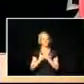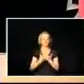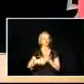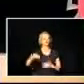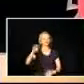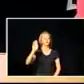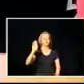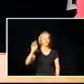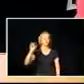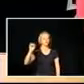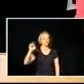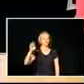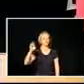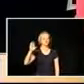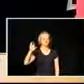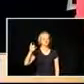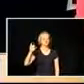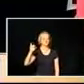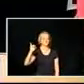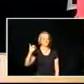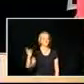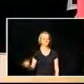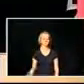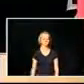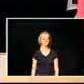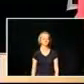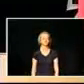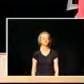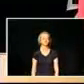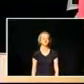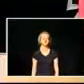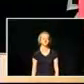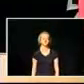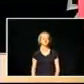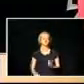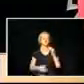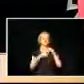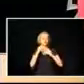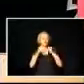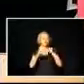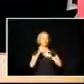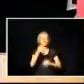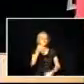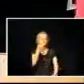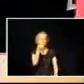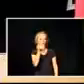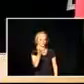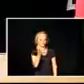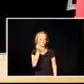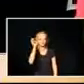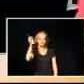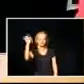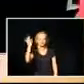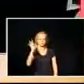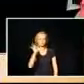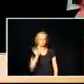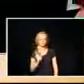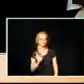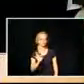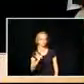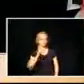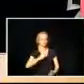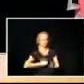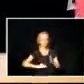Dr. Alfredo José Balbi, a revisão geral anual de vencimento de 6%. Incidente sobre os